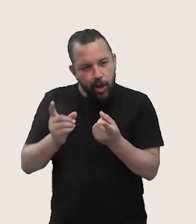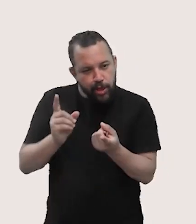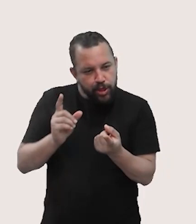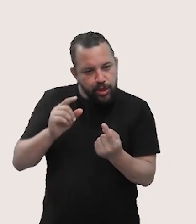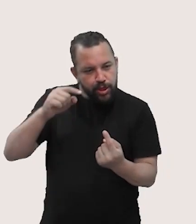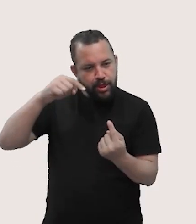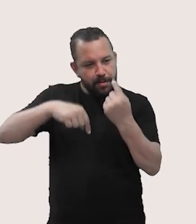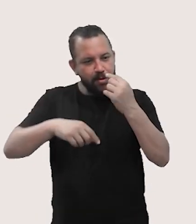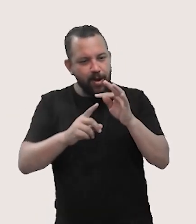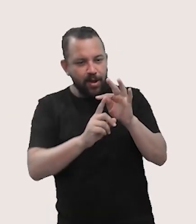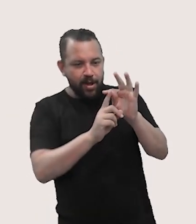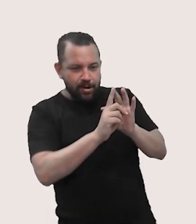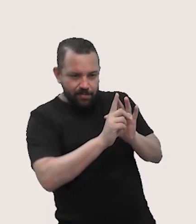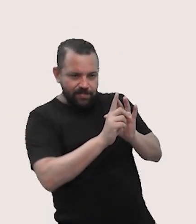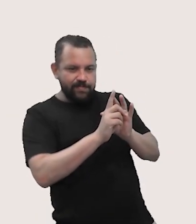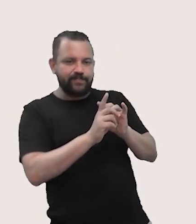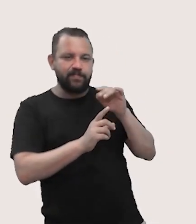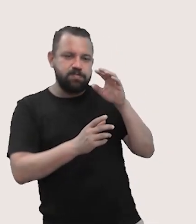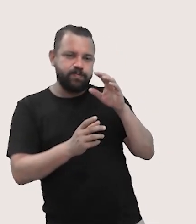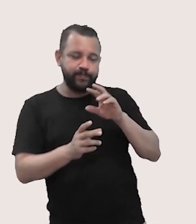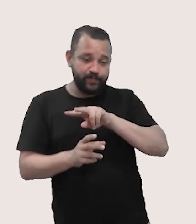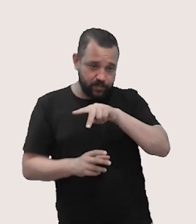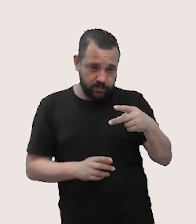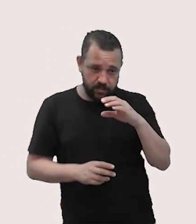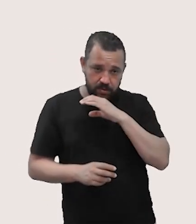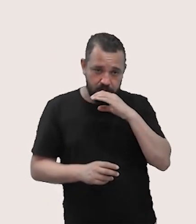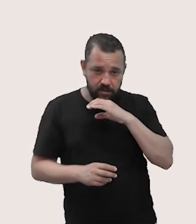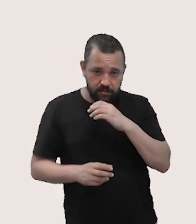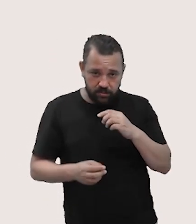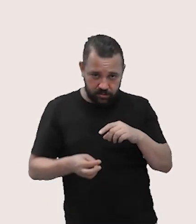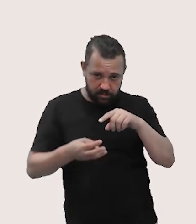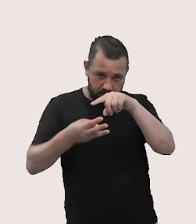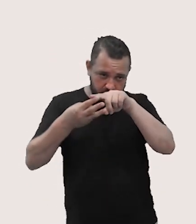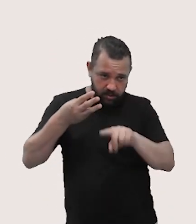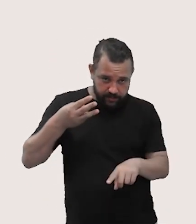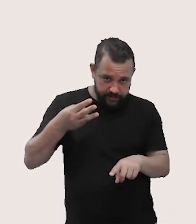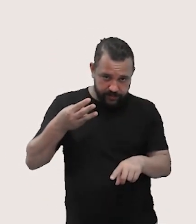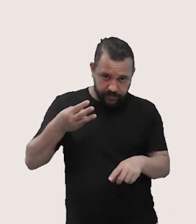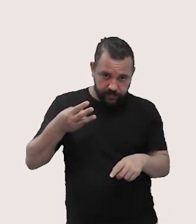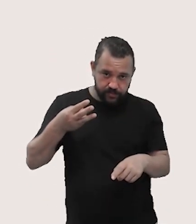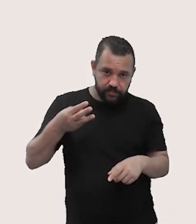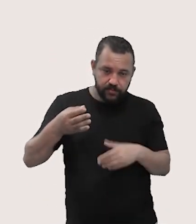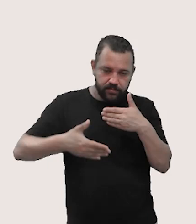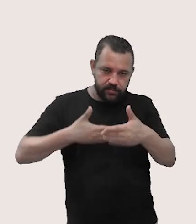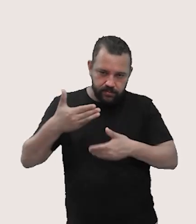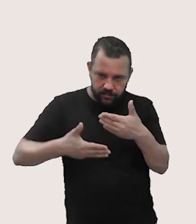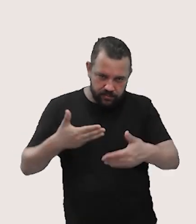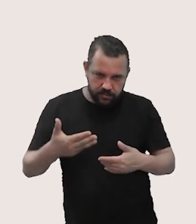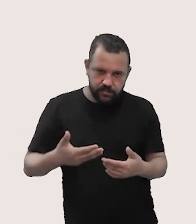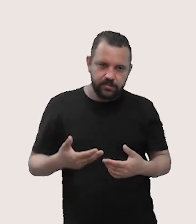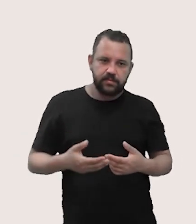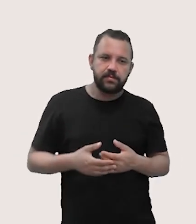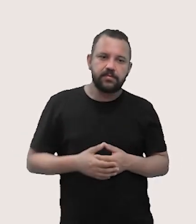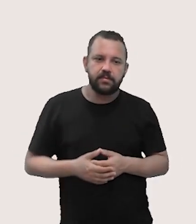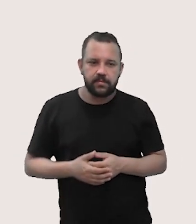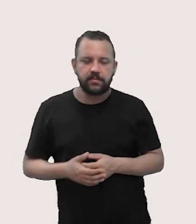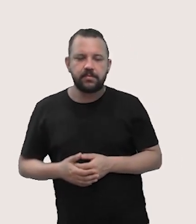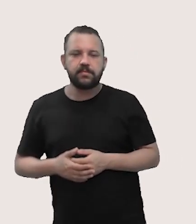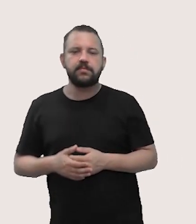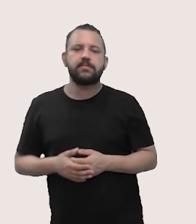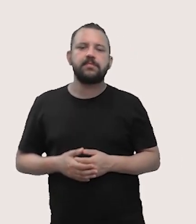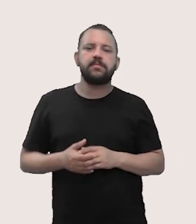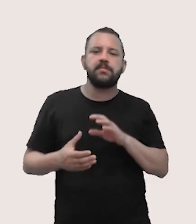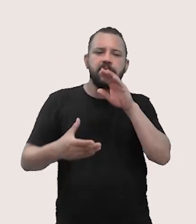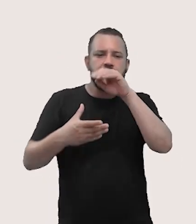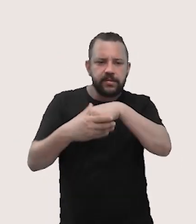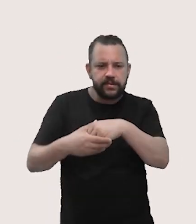que podem ocorrer por três processos: condução, convecção e irradiação. Pode também ser chamado de irradiação. Dentre essas variações